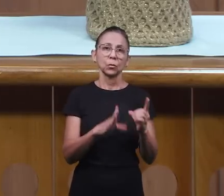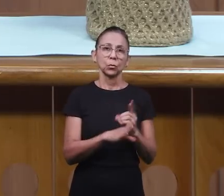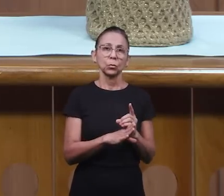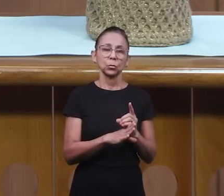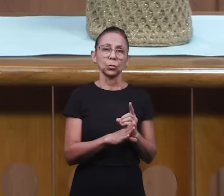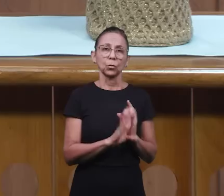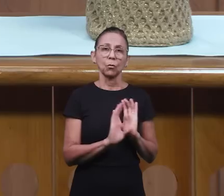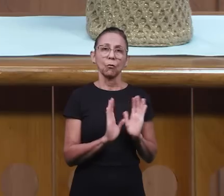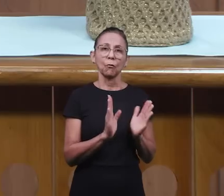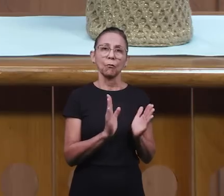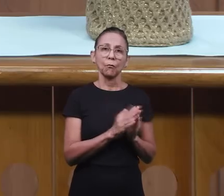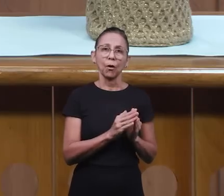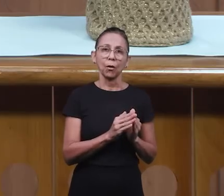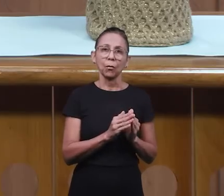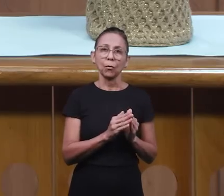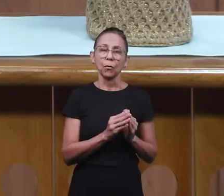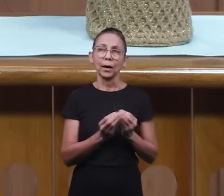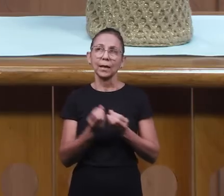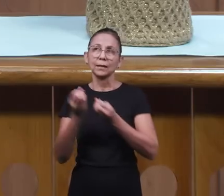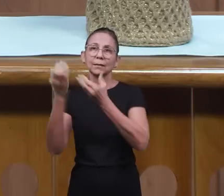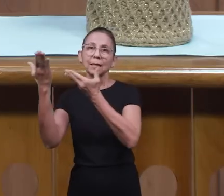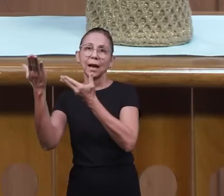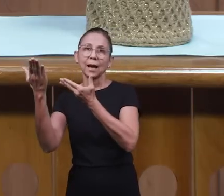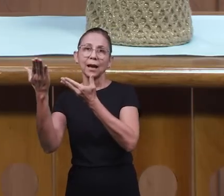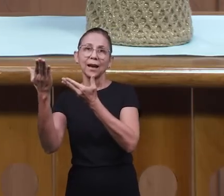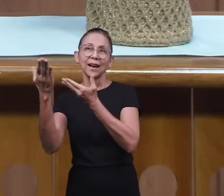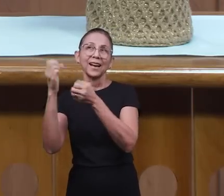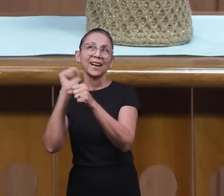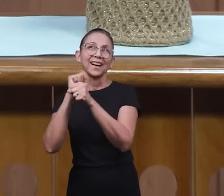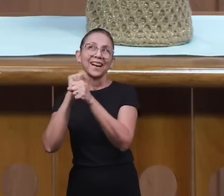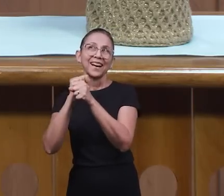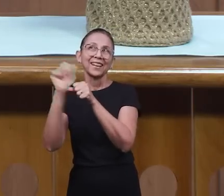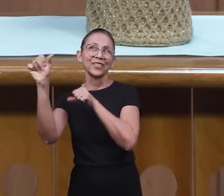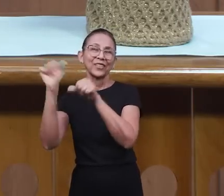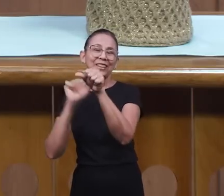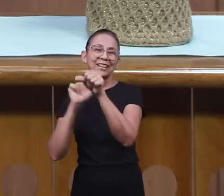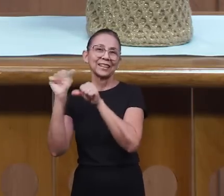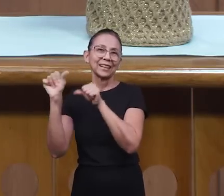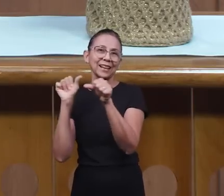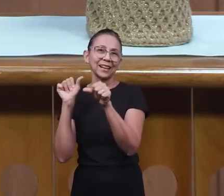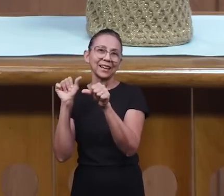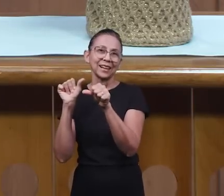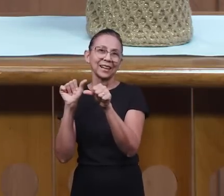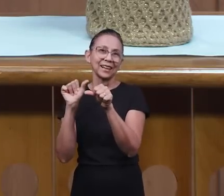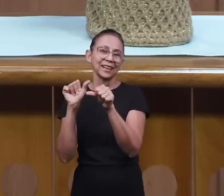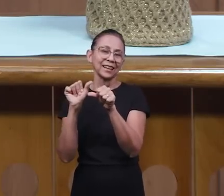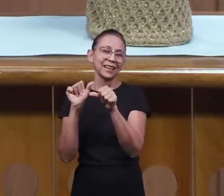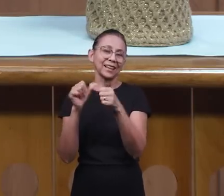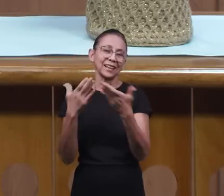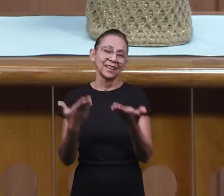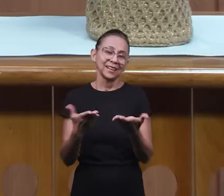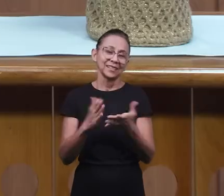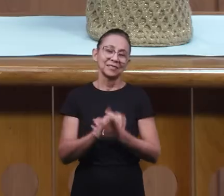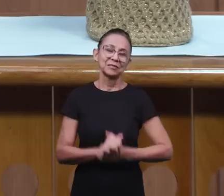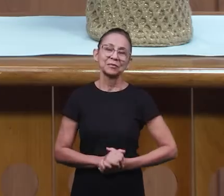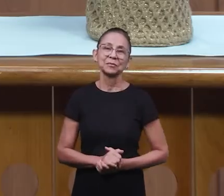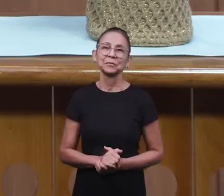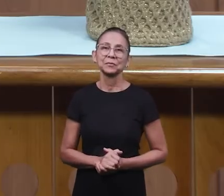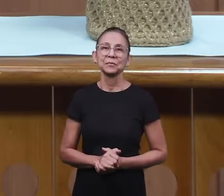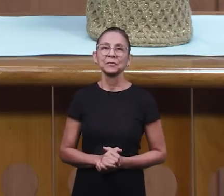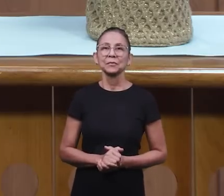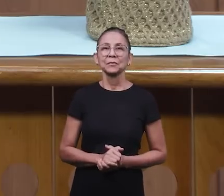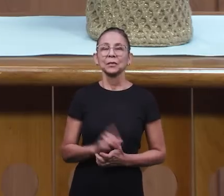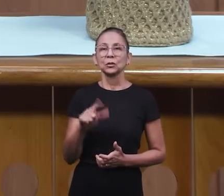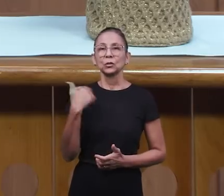esperando receber dele alguma coisa em troca depois. É o culto do pedinte, que nada tem para dar ou para oferecer ao